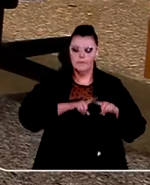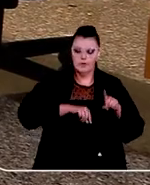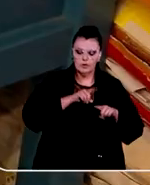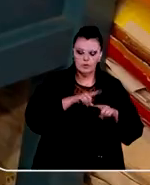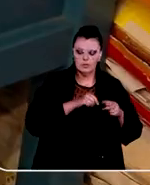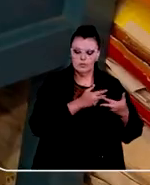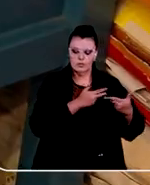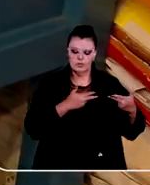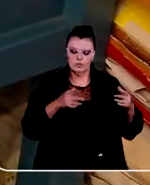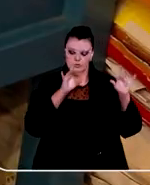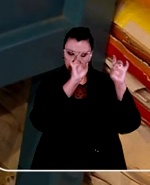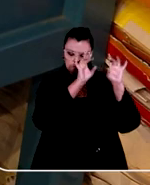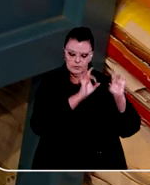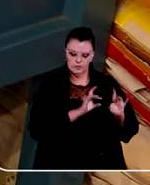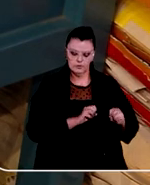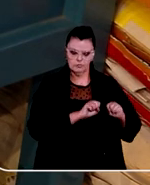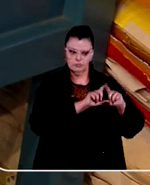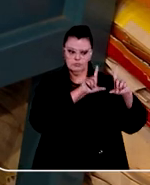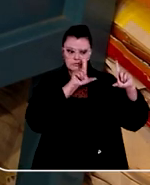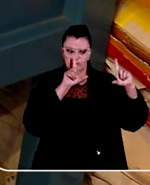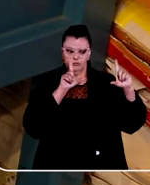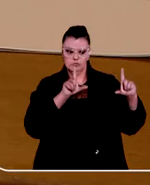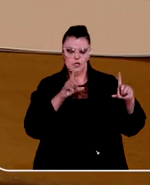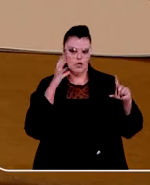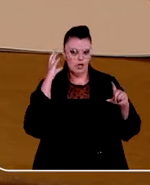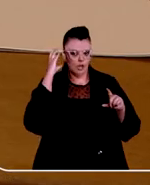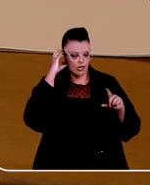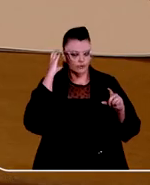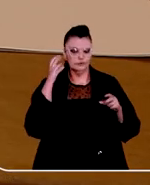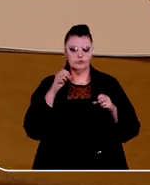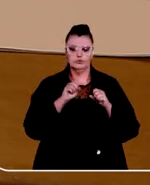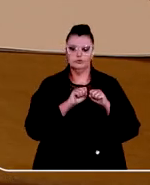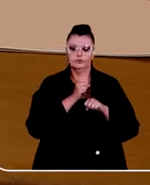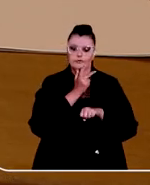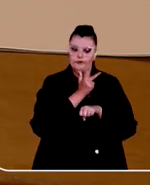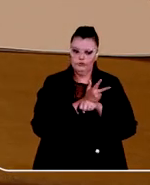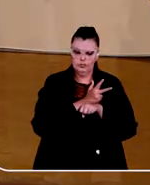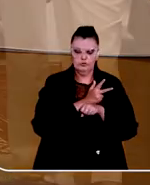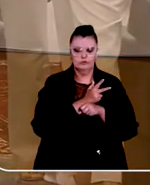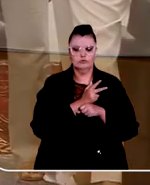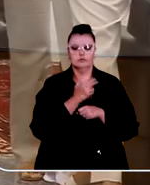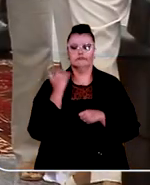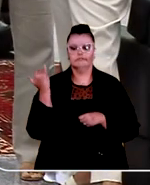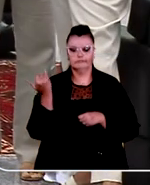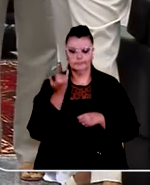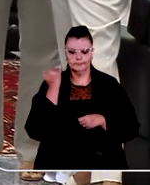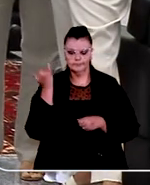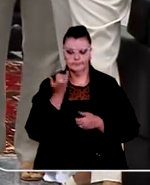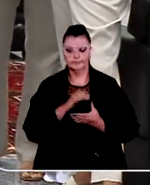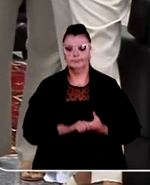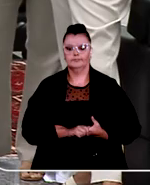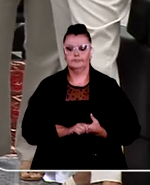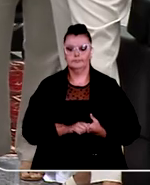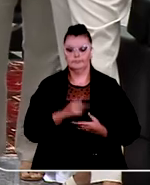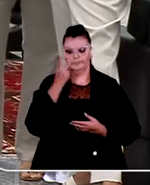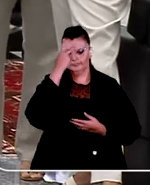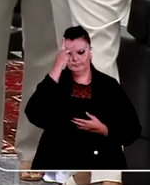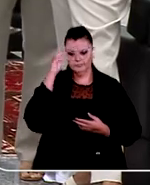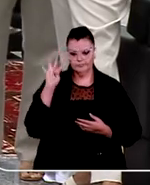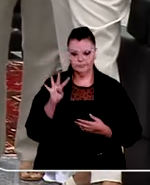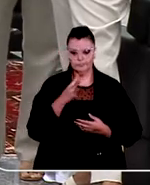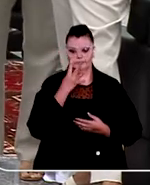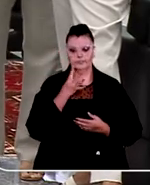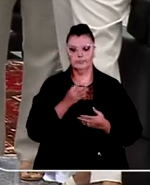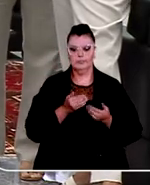vai trazer ao ao público uma experiência muito interessante né de revisitar o passado e temos eh também um